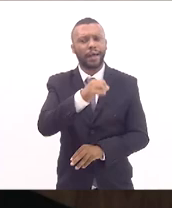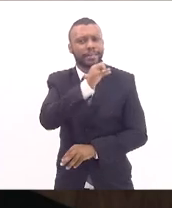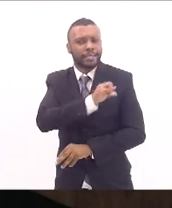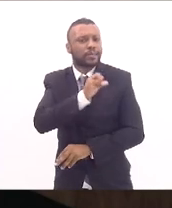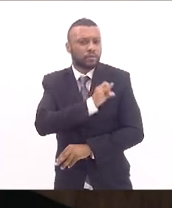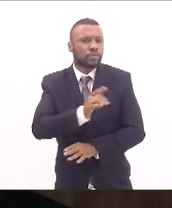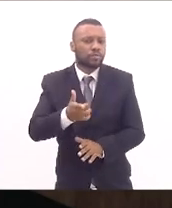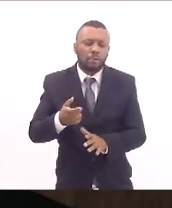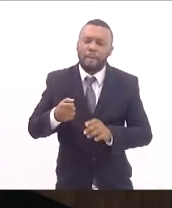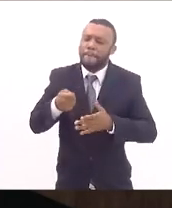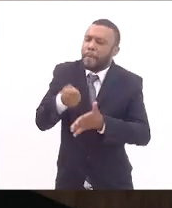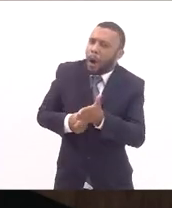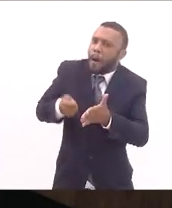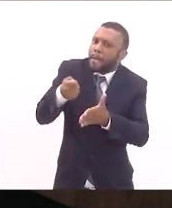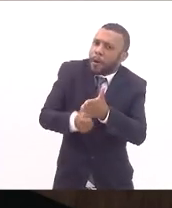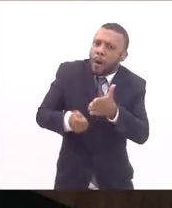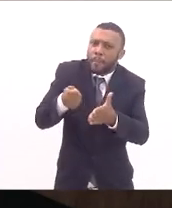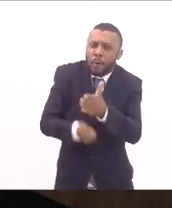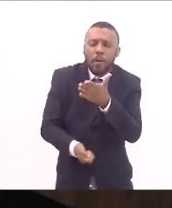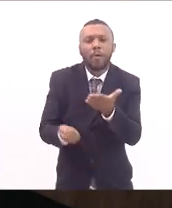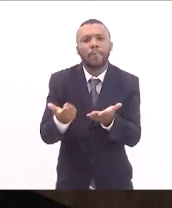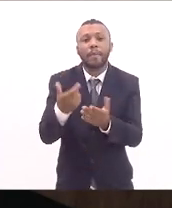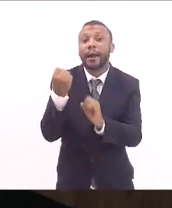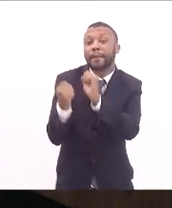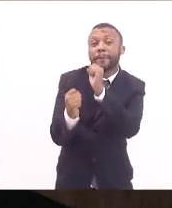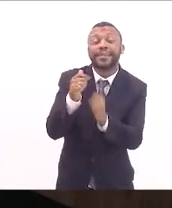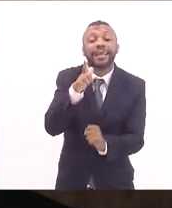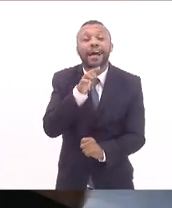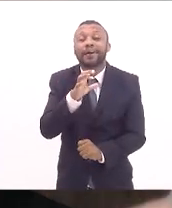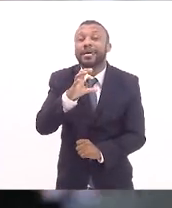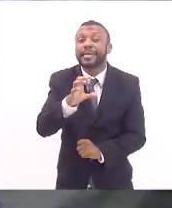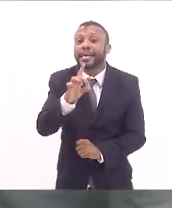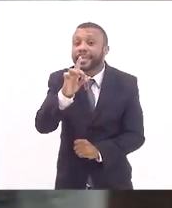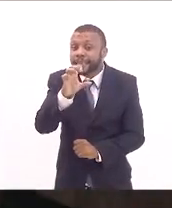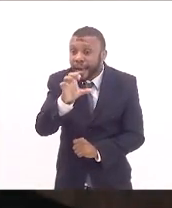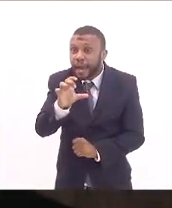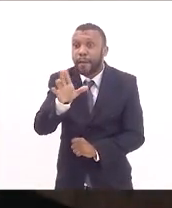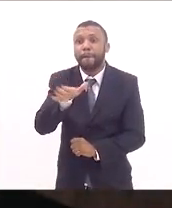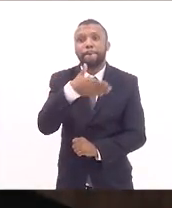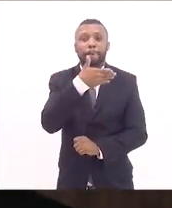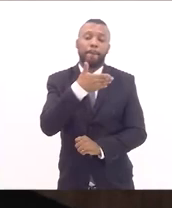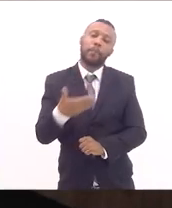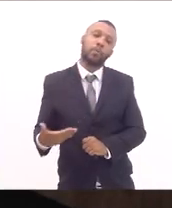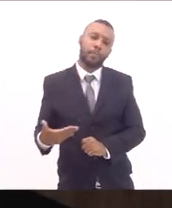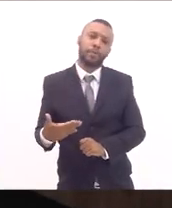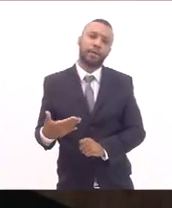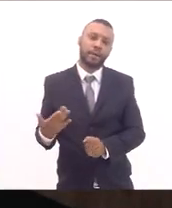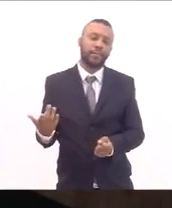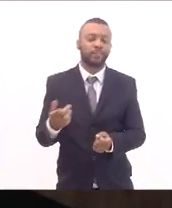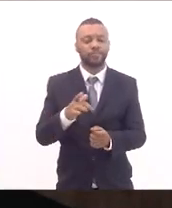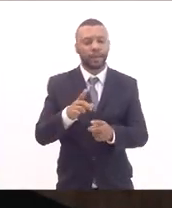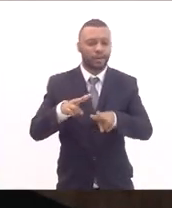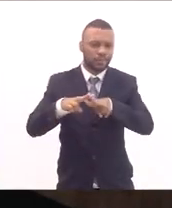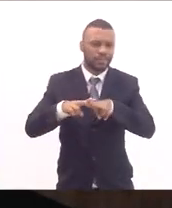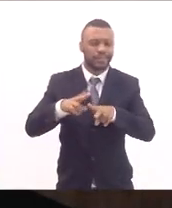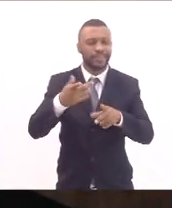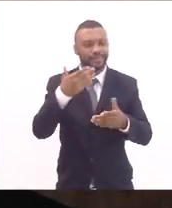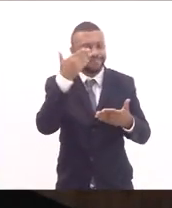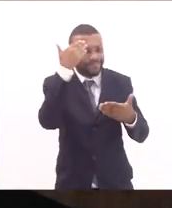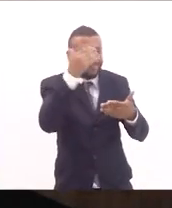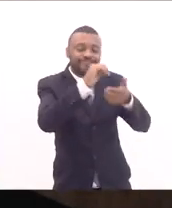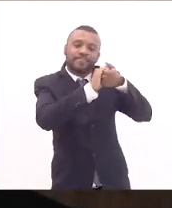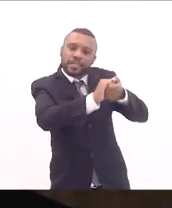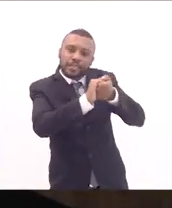Rio de Janeiro lutamos por uma Cedae público estatal indivisível portanto a saudação a